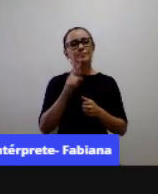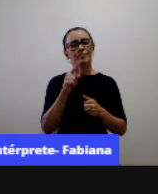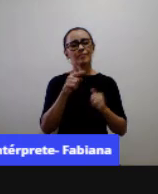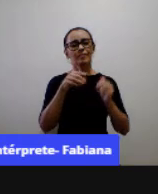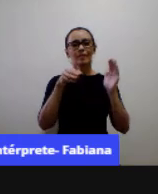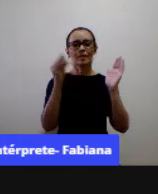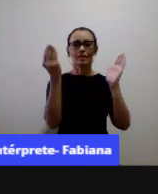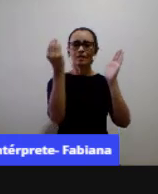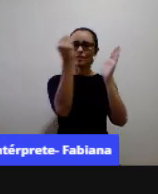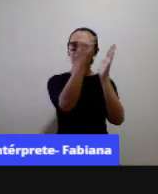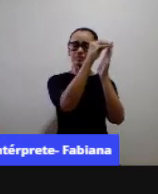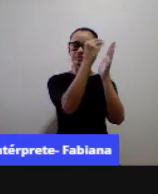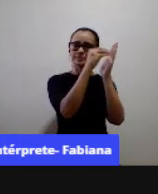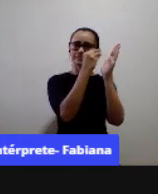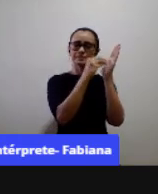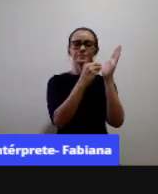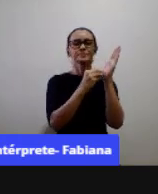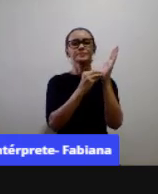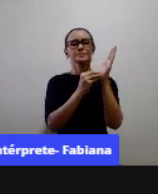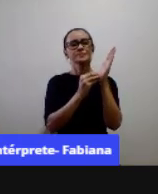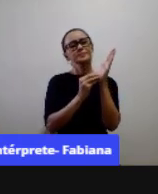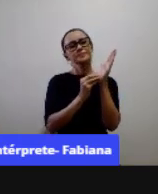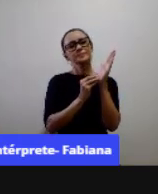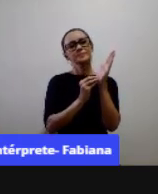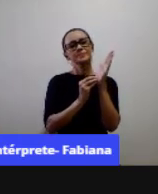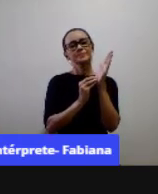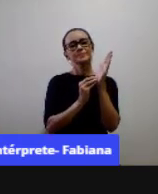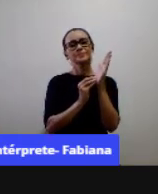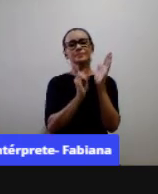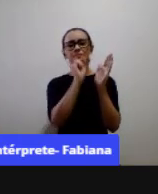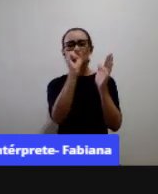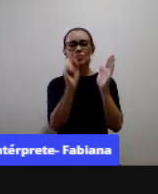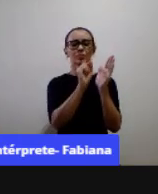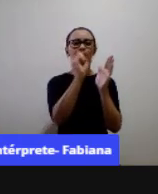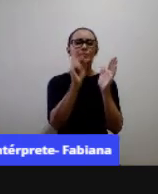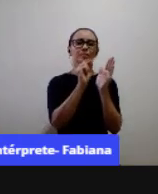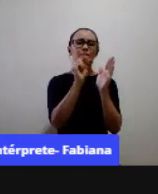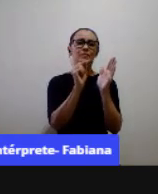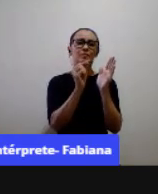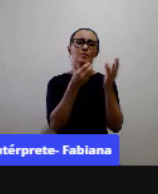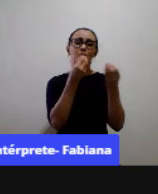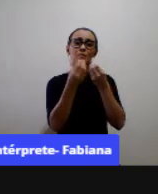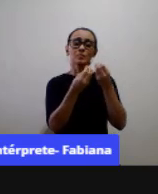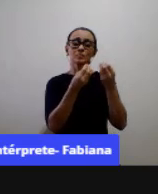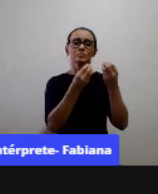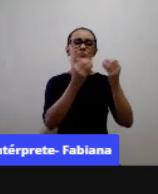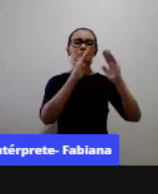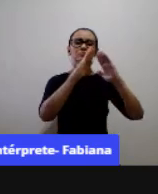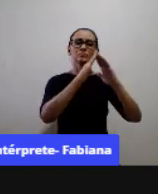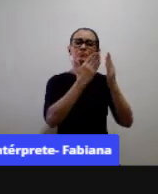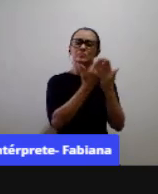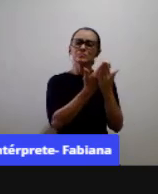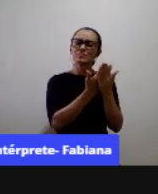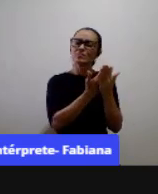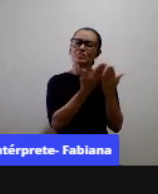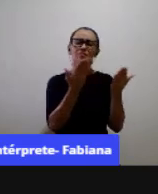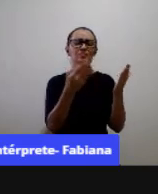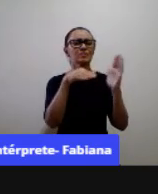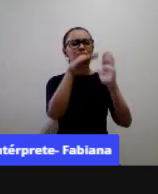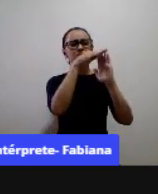coloca ali dados pertinentes ao histórico escolar desse indivíduo, dessa